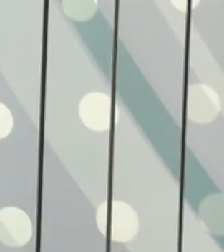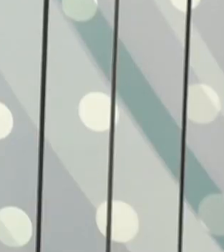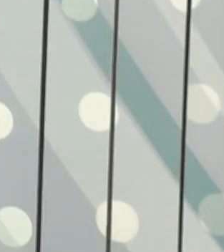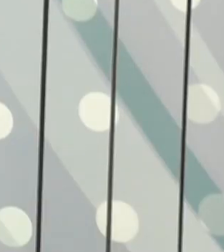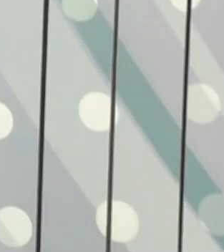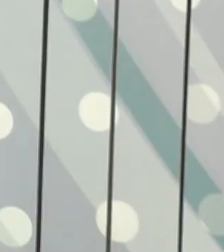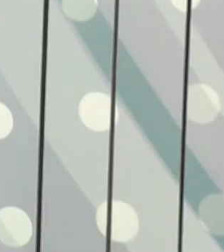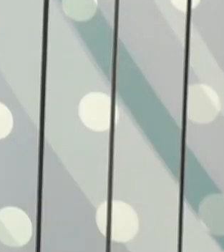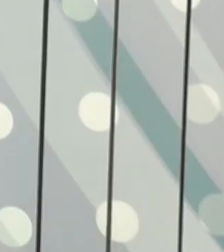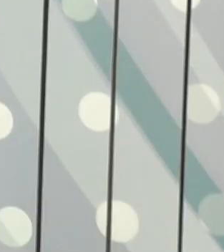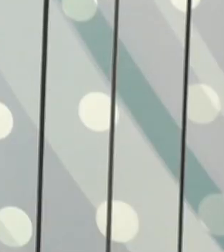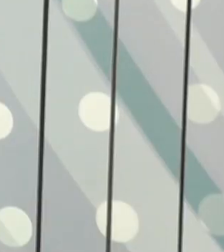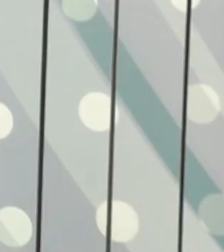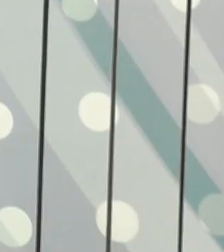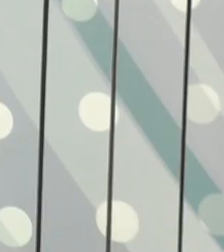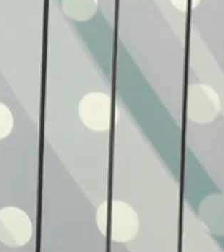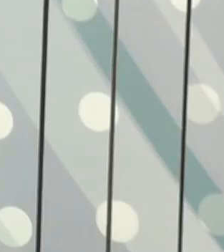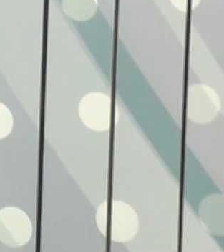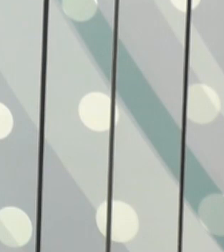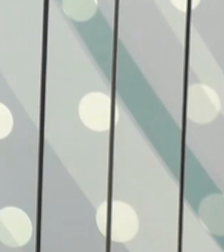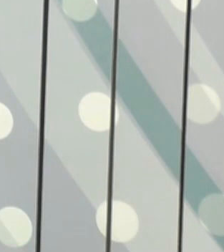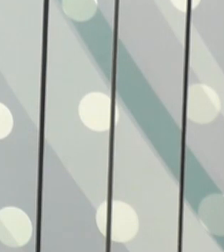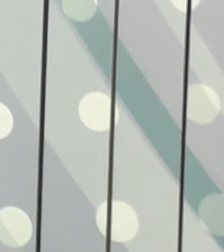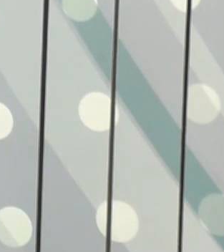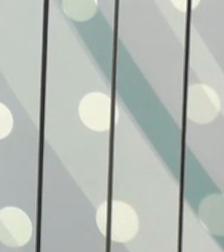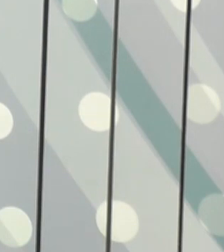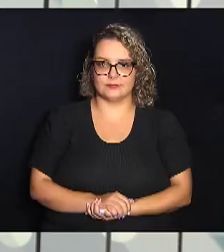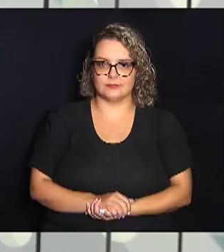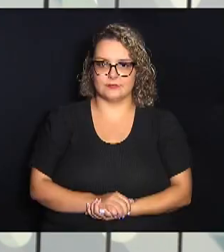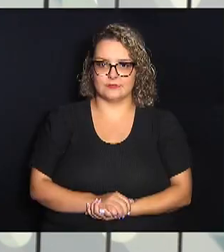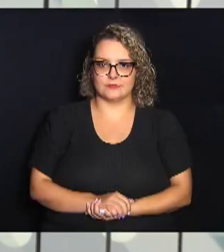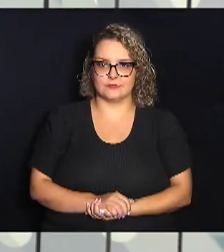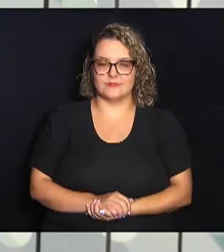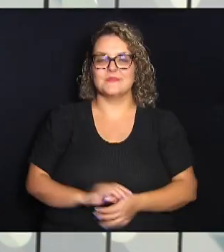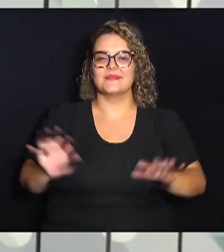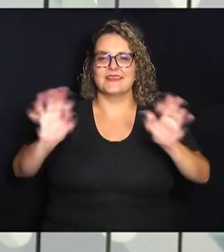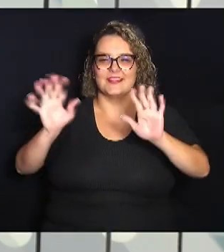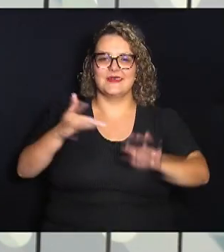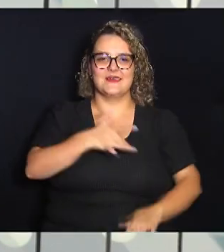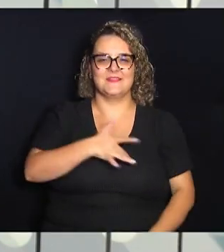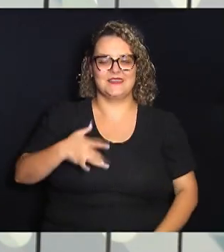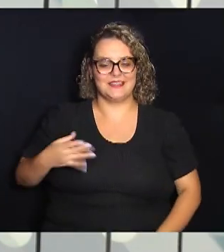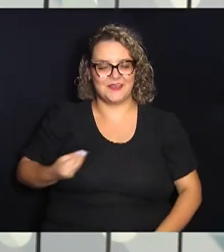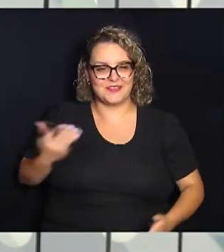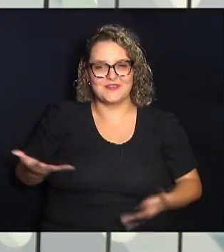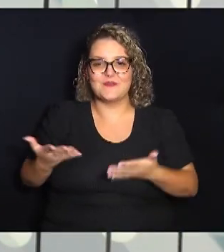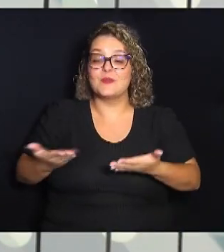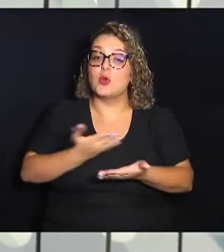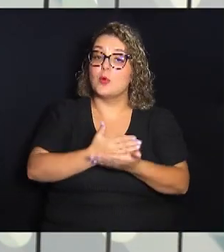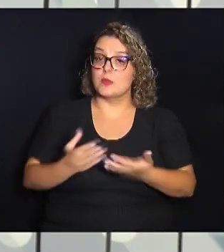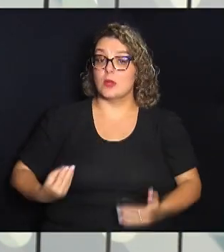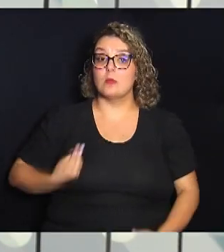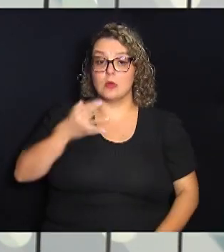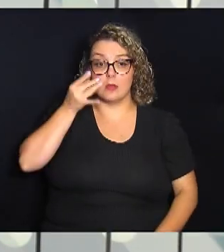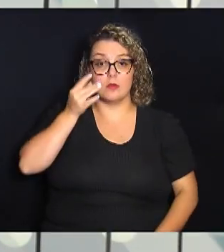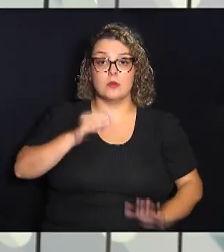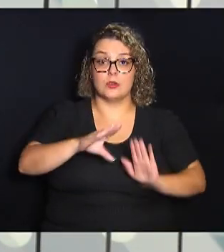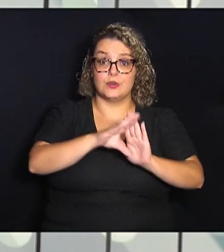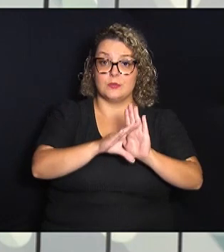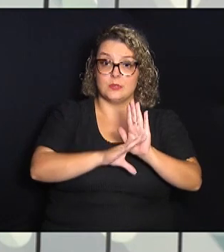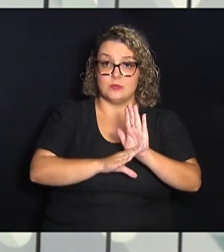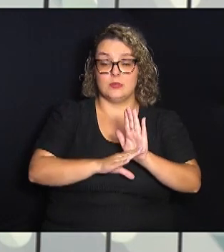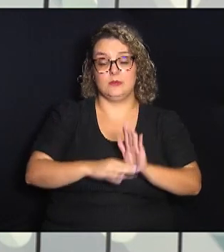Olá, mais um Saúde é Vida, começando ao vivo aqui na programação da TV Câmara Campinas. E hoje nós vamos falar sobre